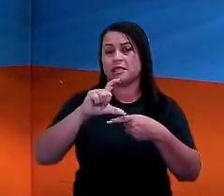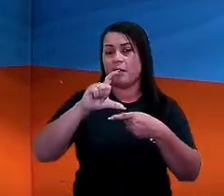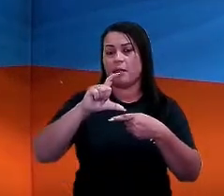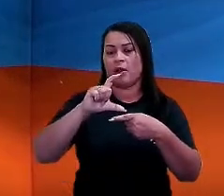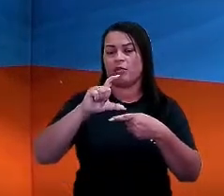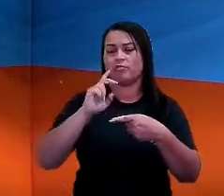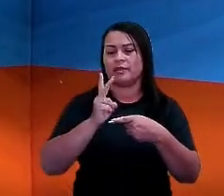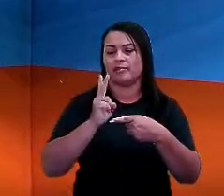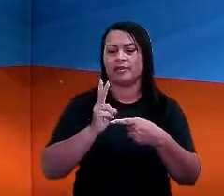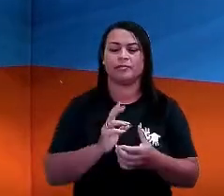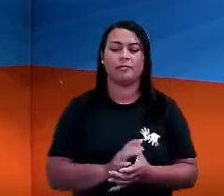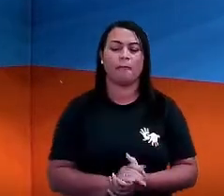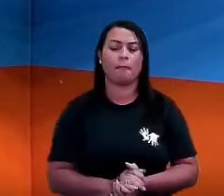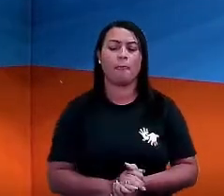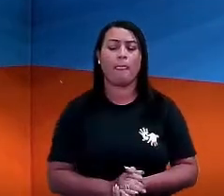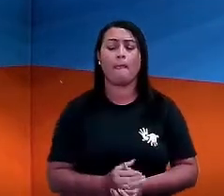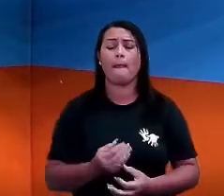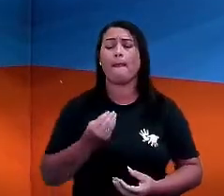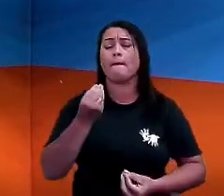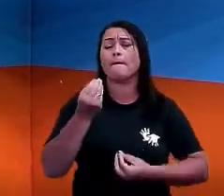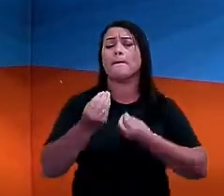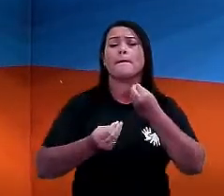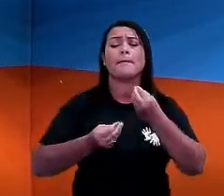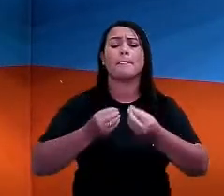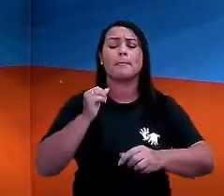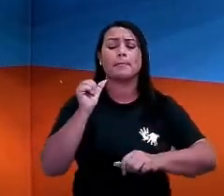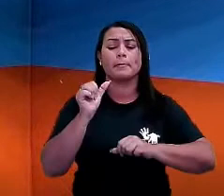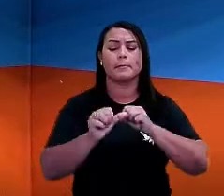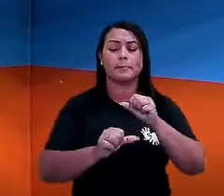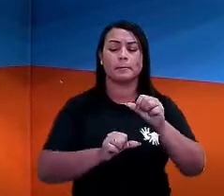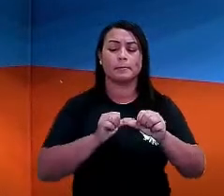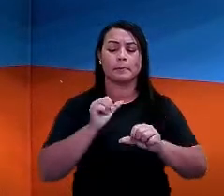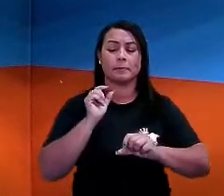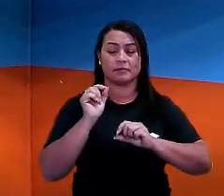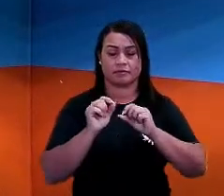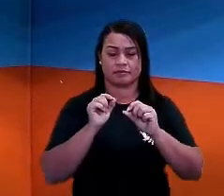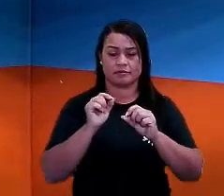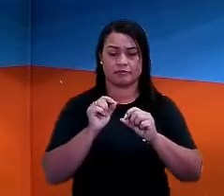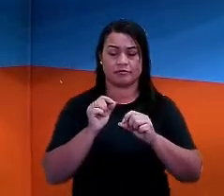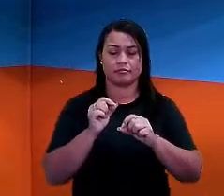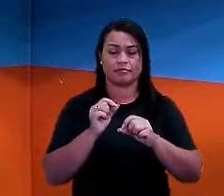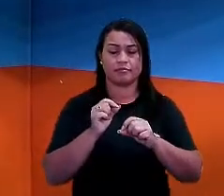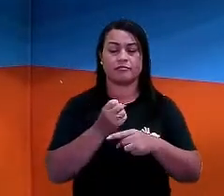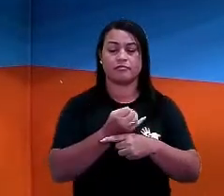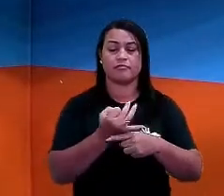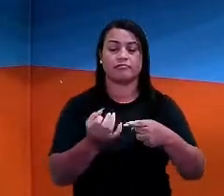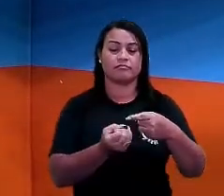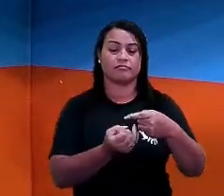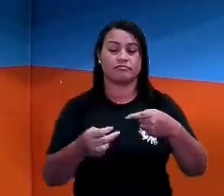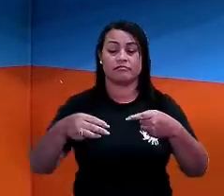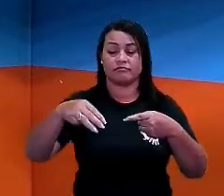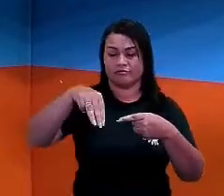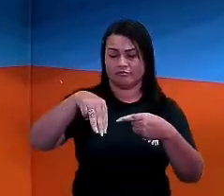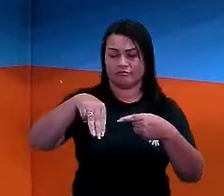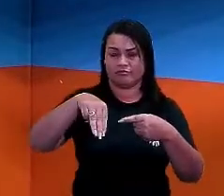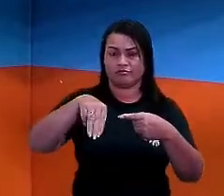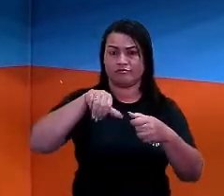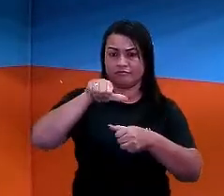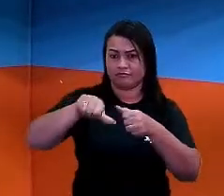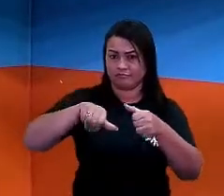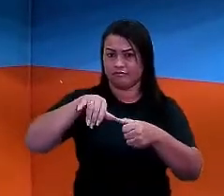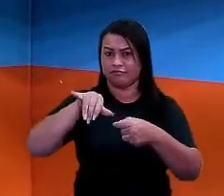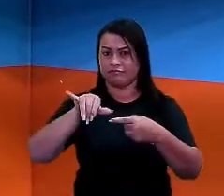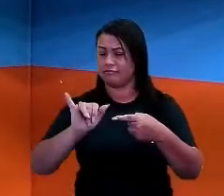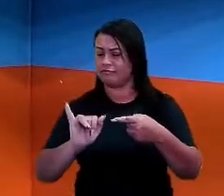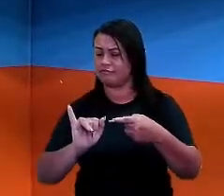maior. E aí, como é que eu transformo uma fração mista em uma fração imprópria? Ah,